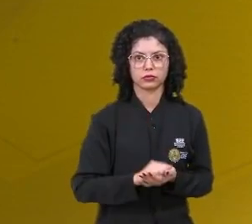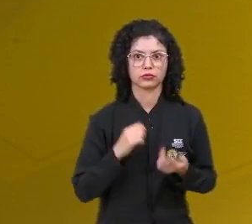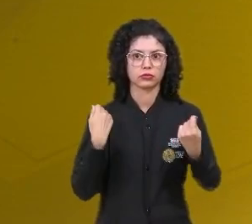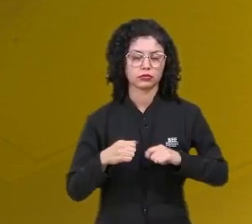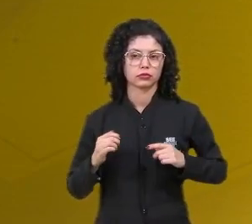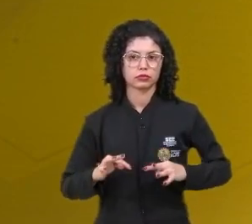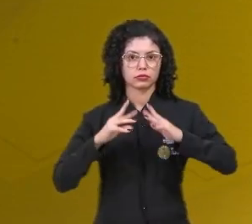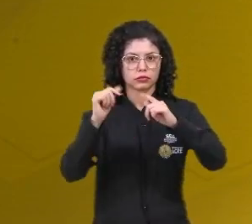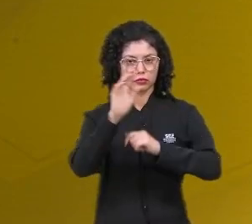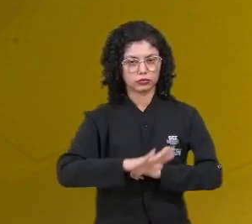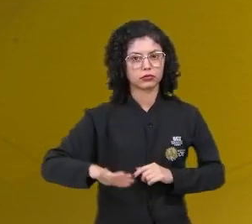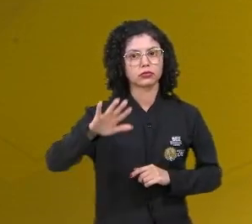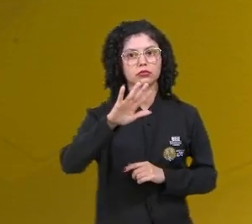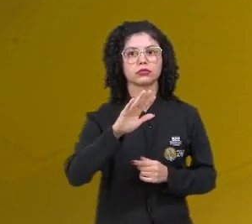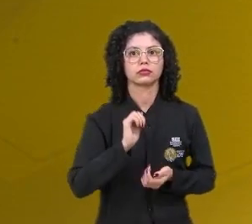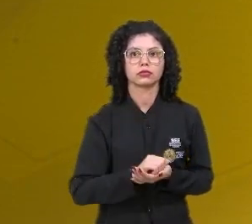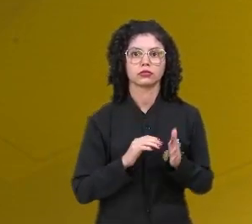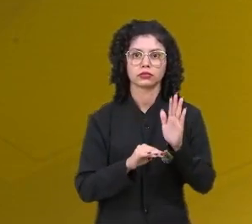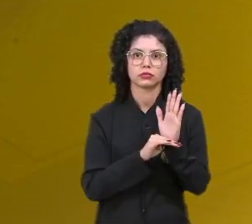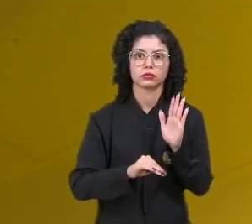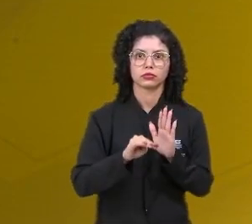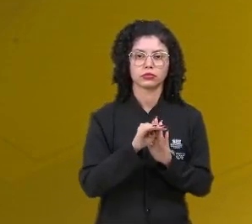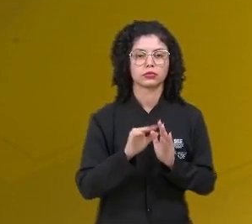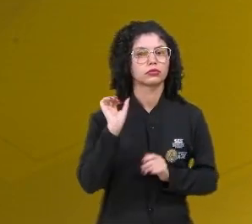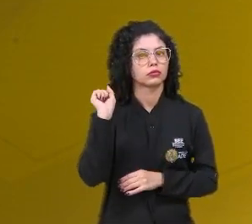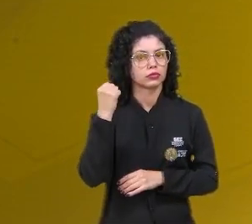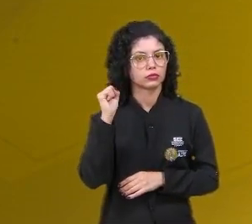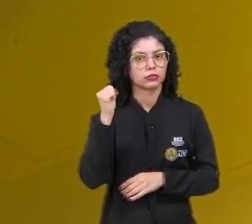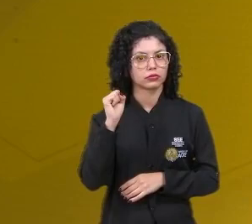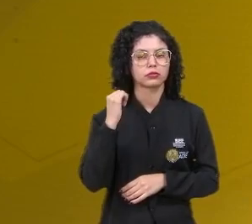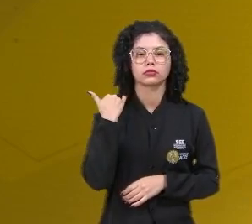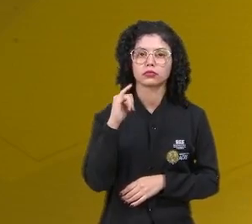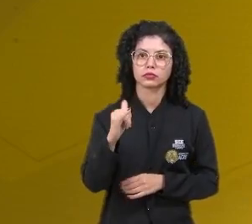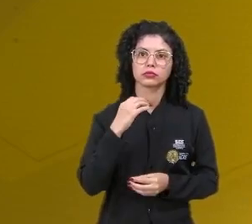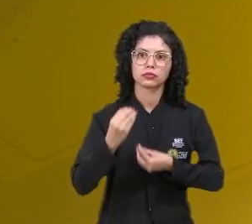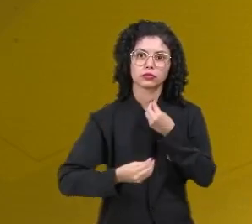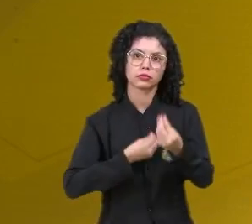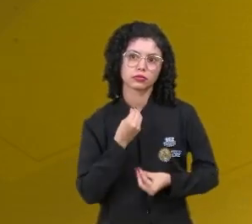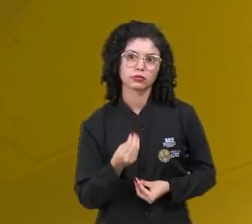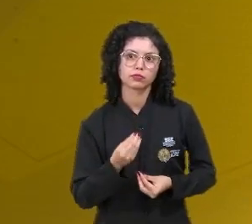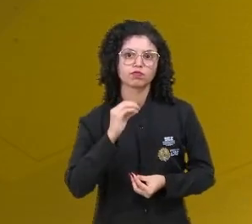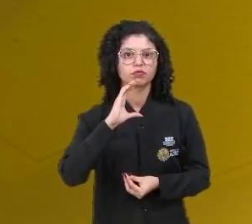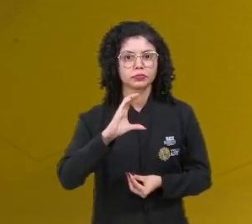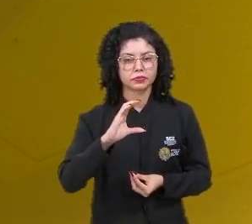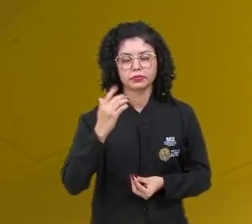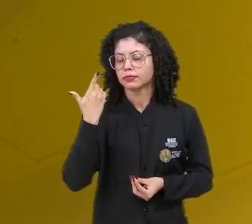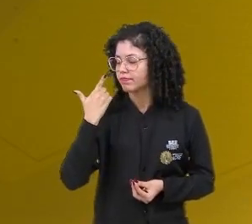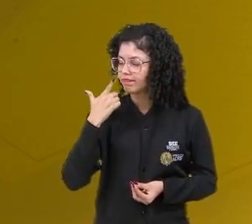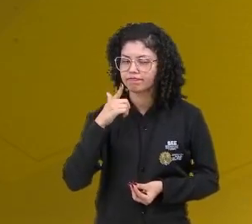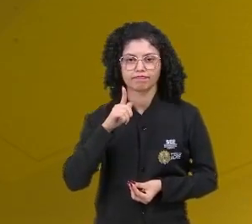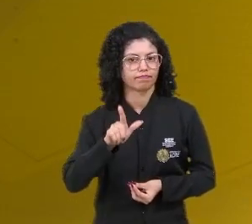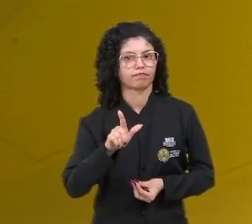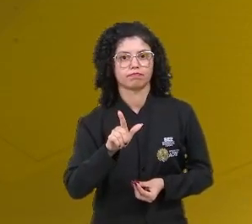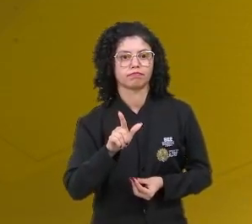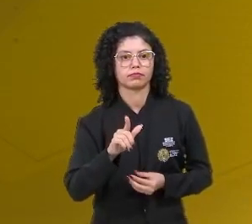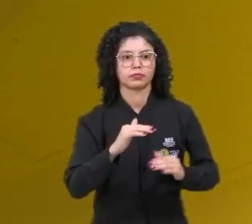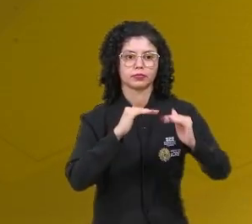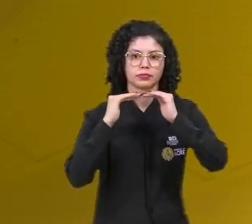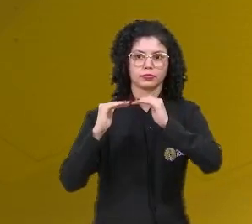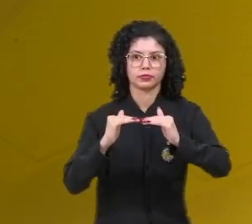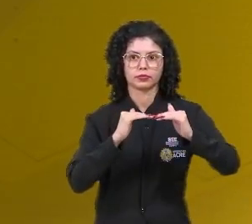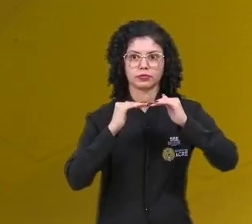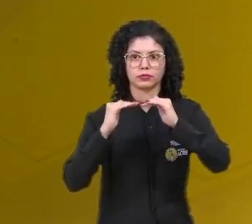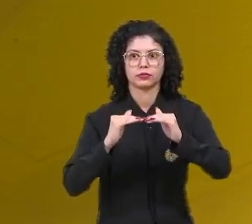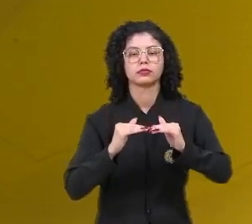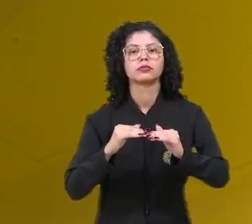um total na sua camada de valência de 8 elétrons. Como o carbono ele ainda não alcançou essa estabilidade, ele